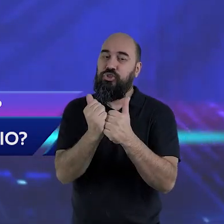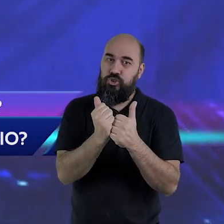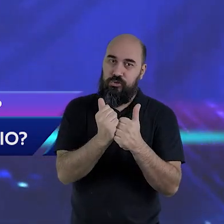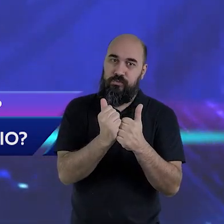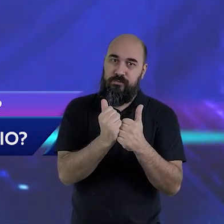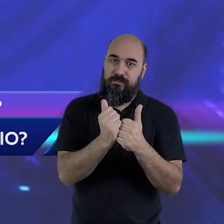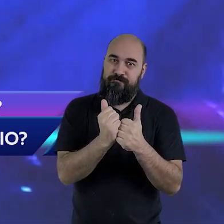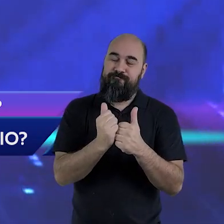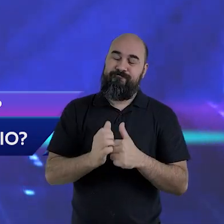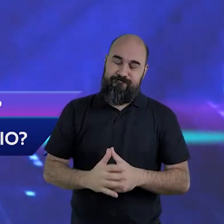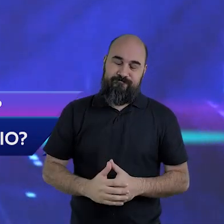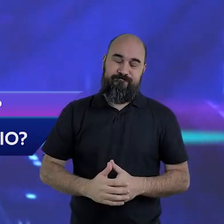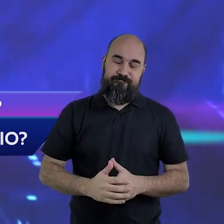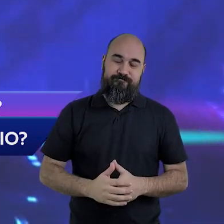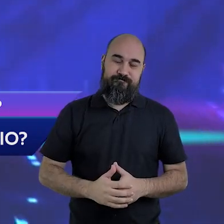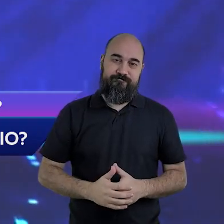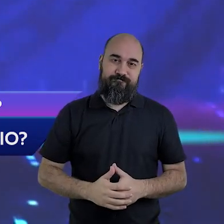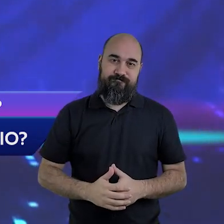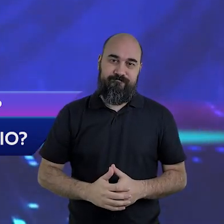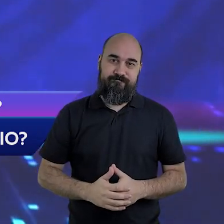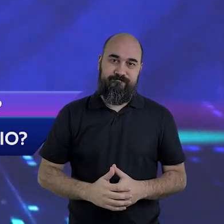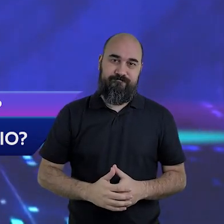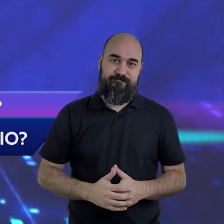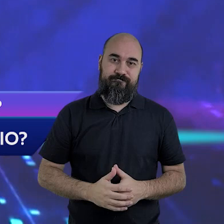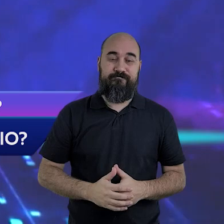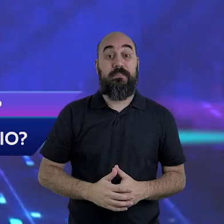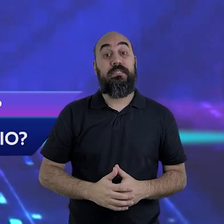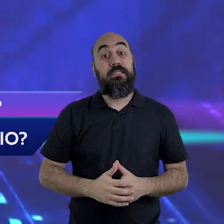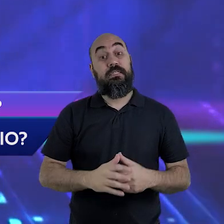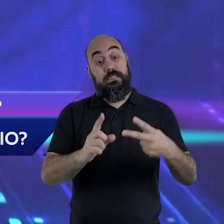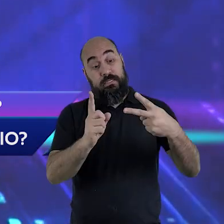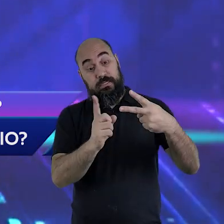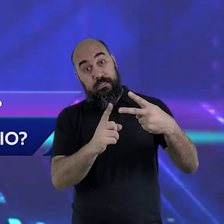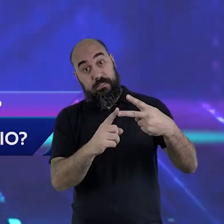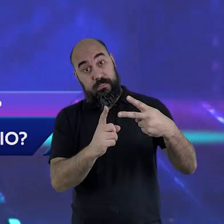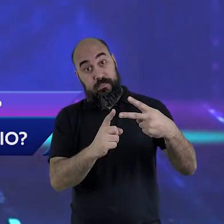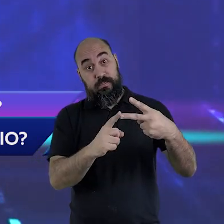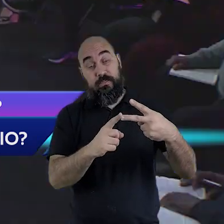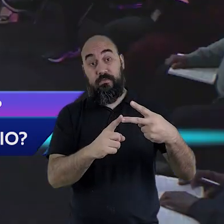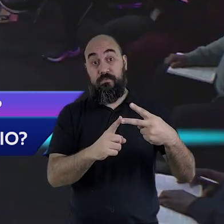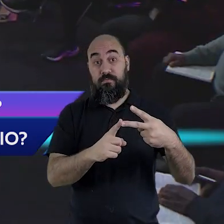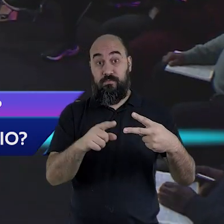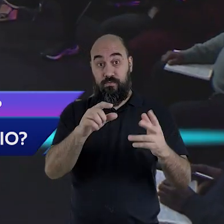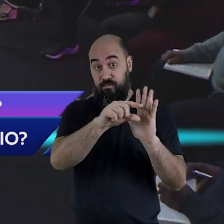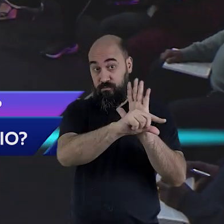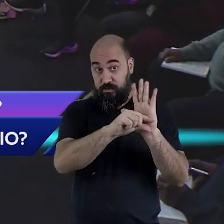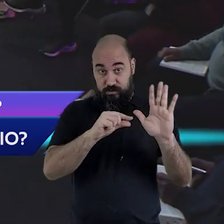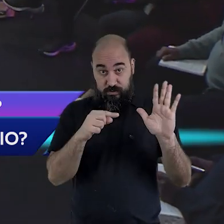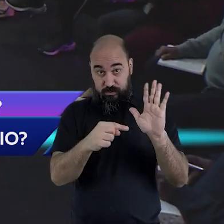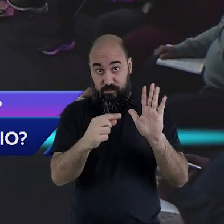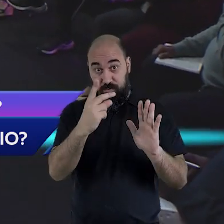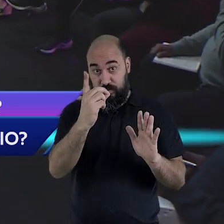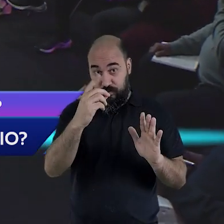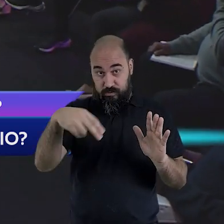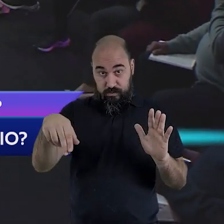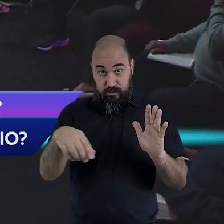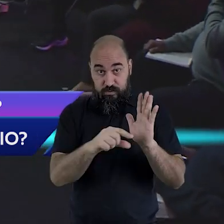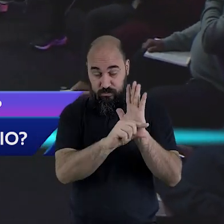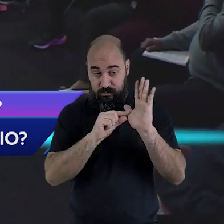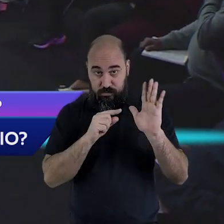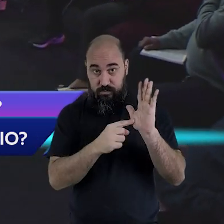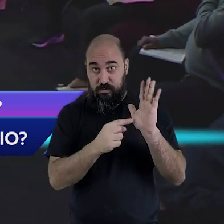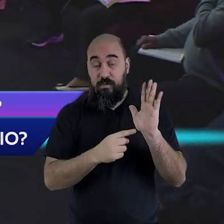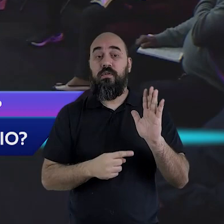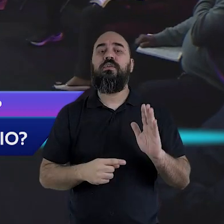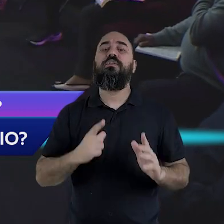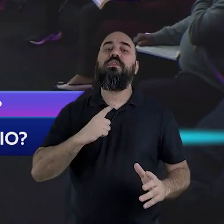humanidade. Em outras palavras, o seu batismo. O segundo tema que aparece neste versículo de Daniel tem a ver